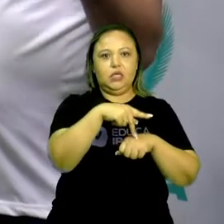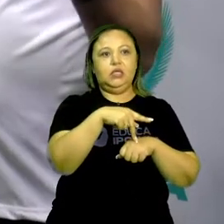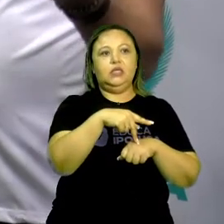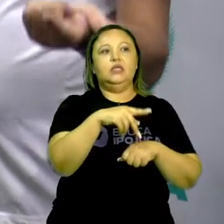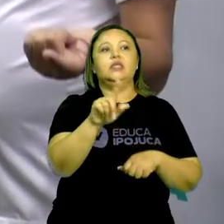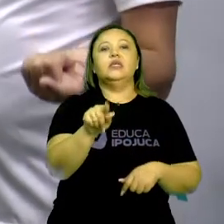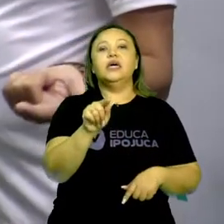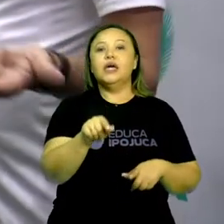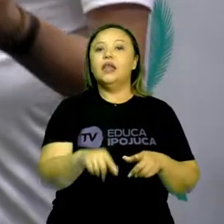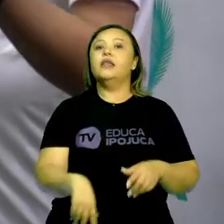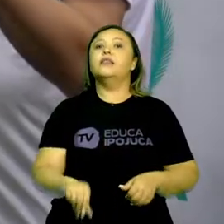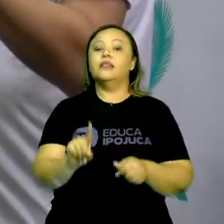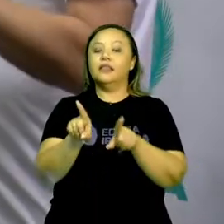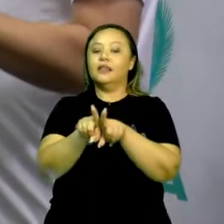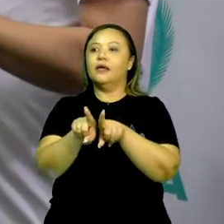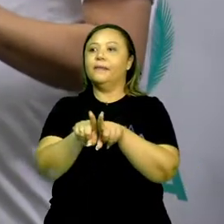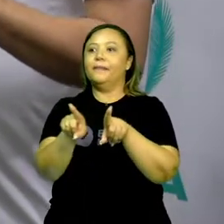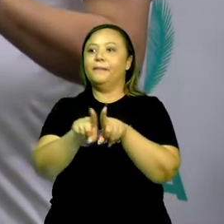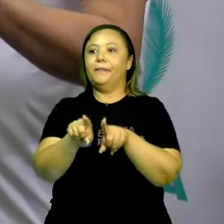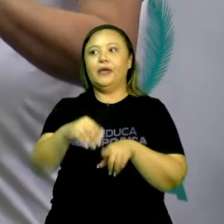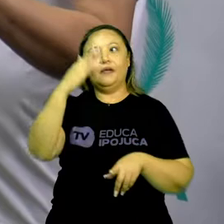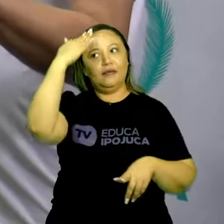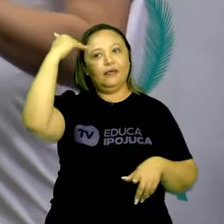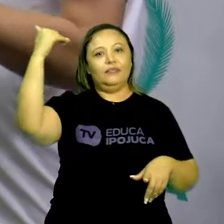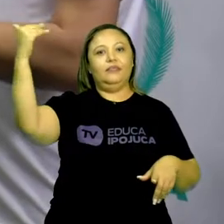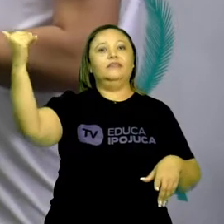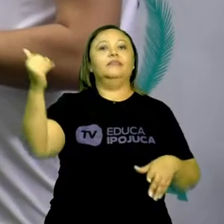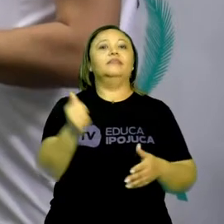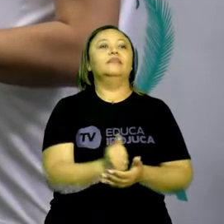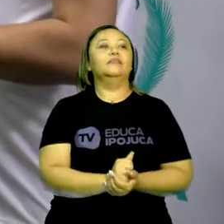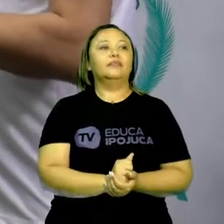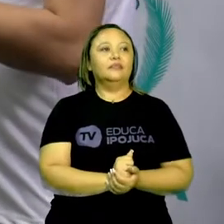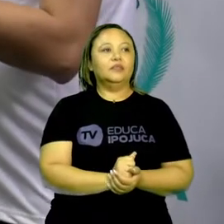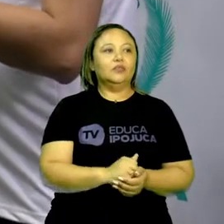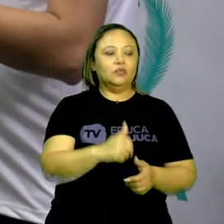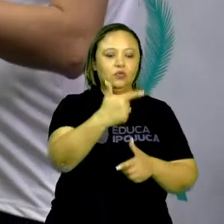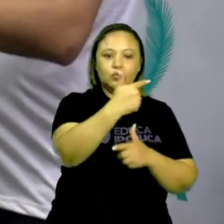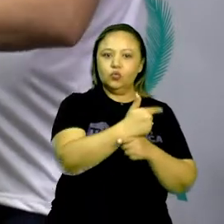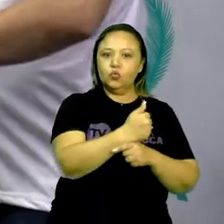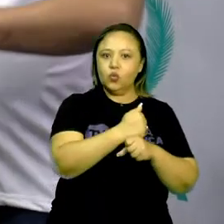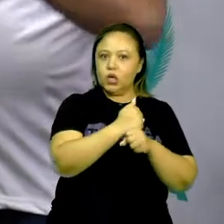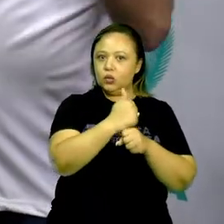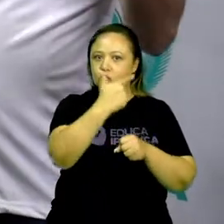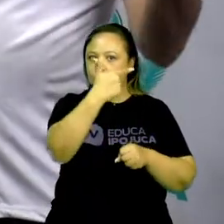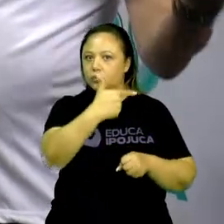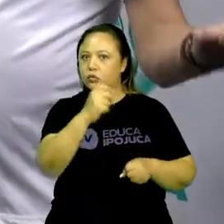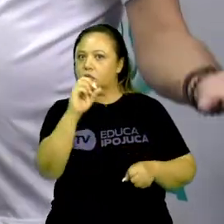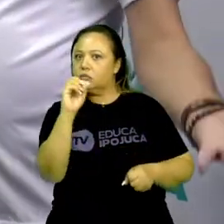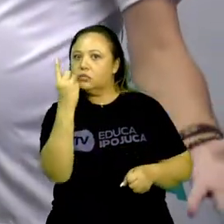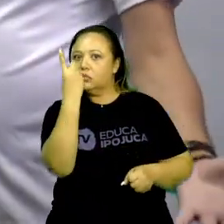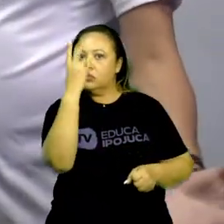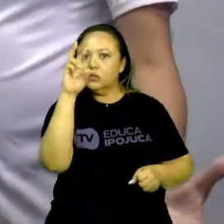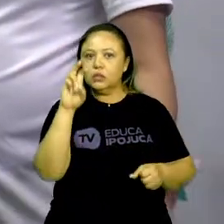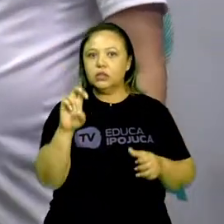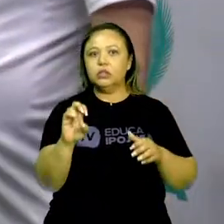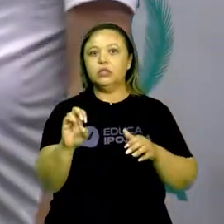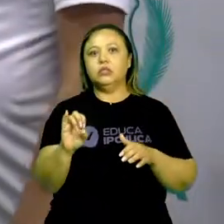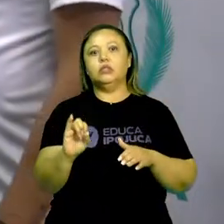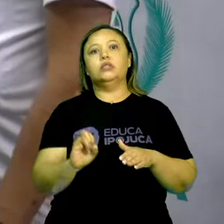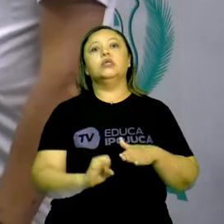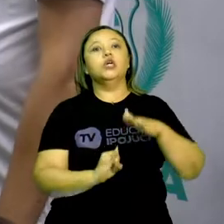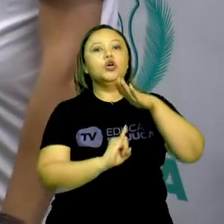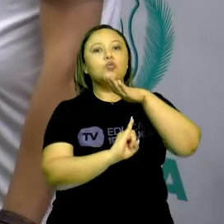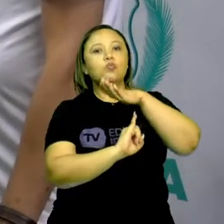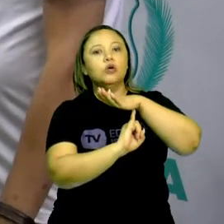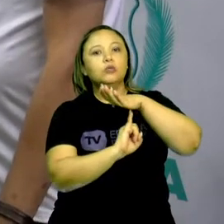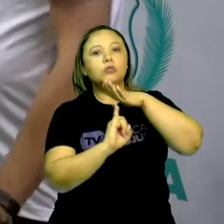Em 2015, foi eleito pela Abracine, que é a Associação Brasileira de